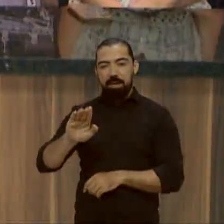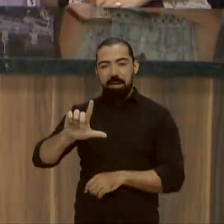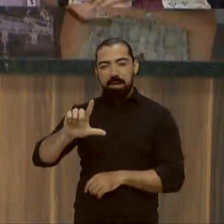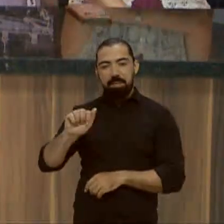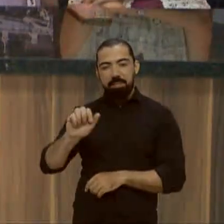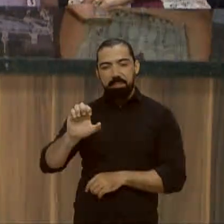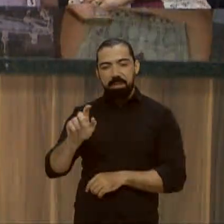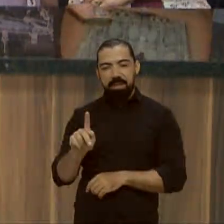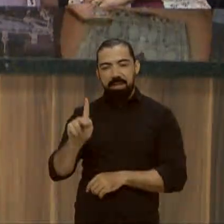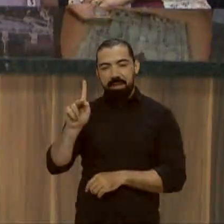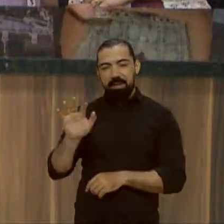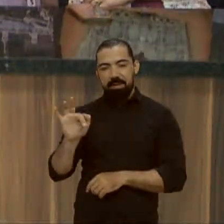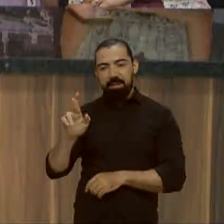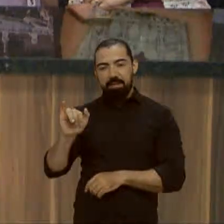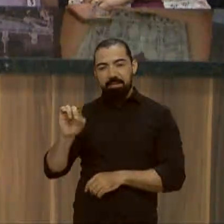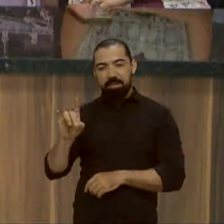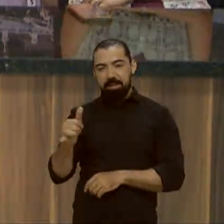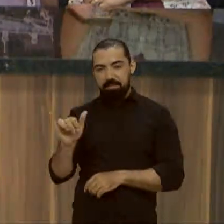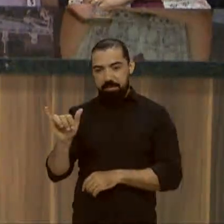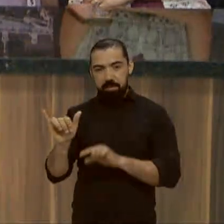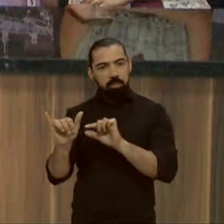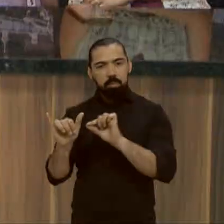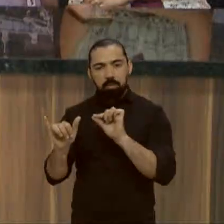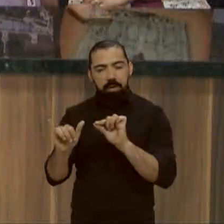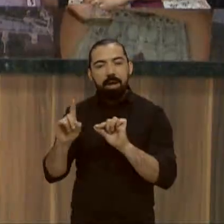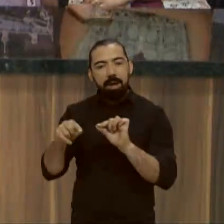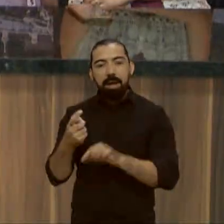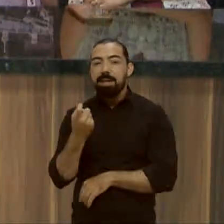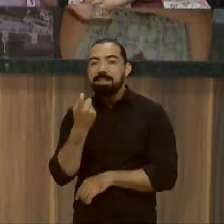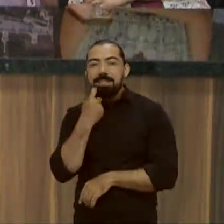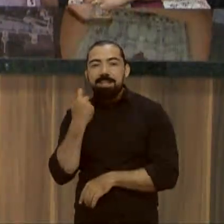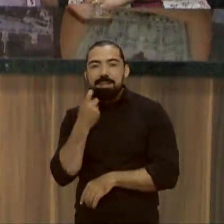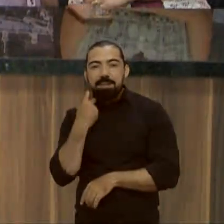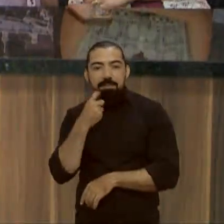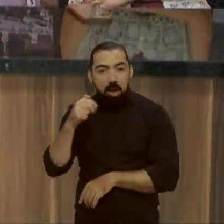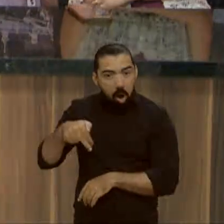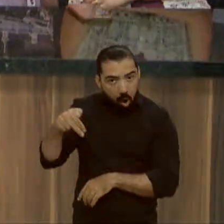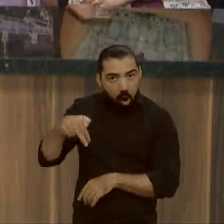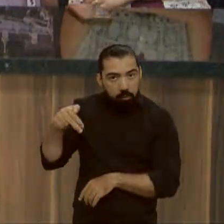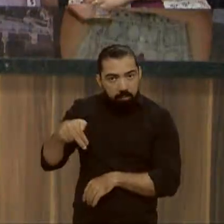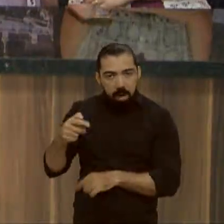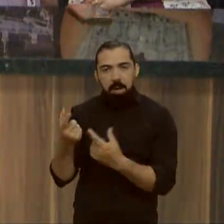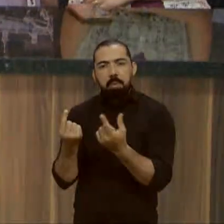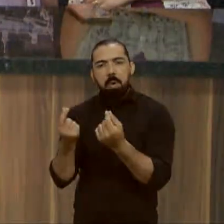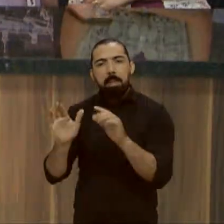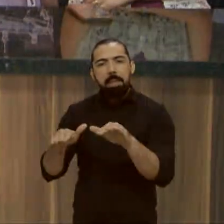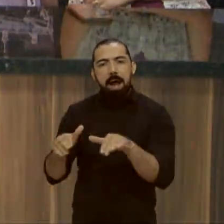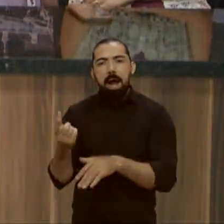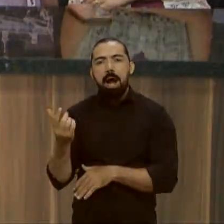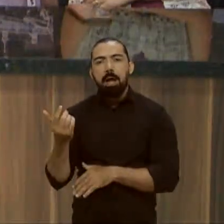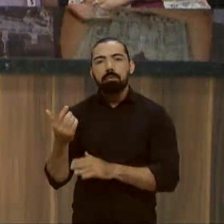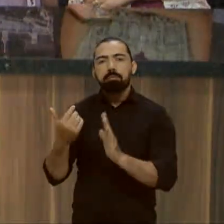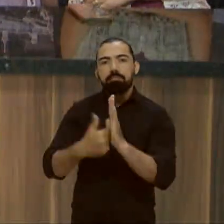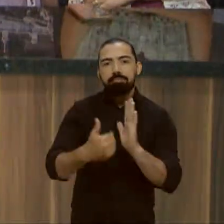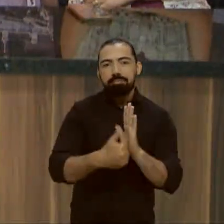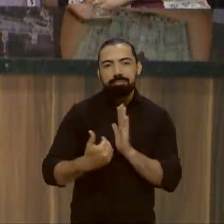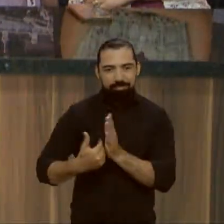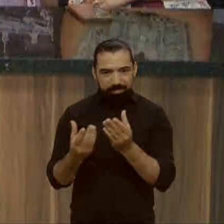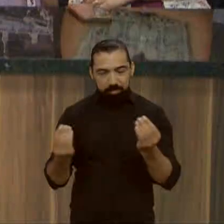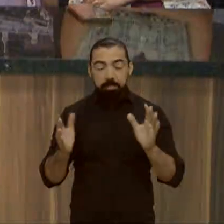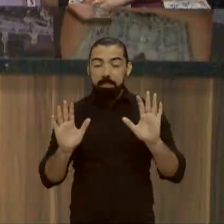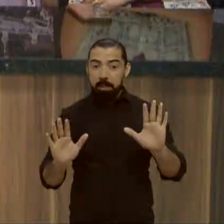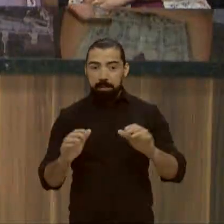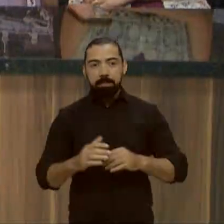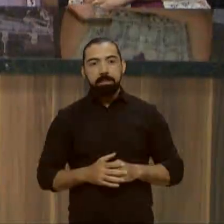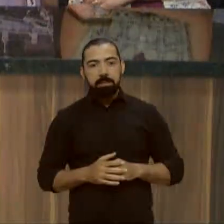eu quero expressar meu agradecimento a cada um de vocês, participantes, autoridades aqui, representantes de órgãos